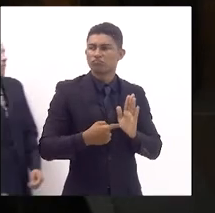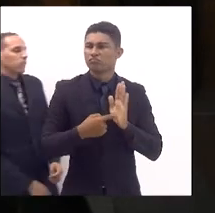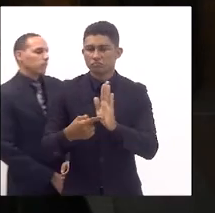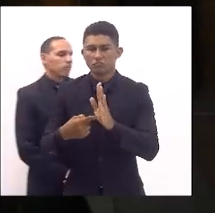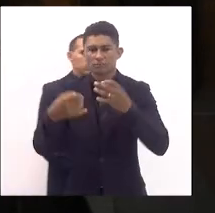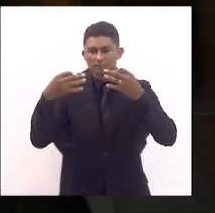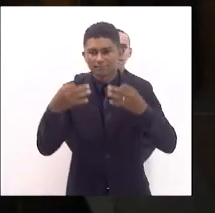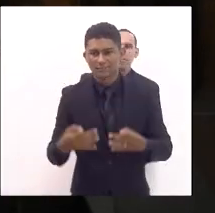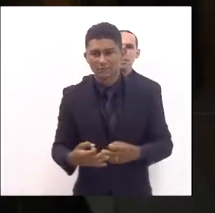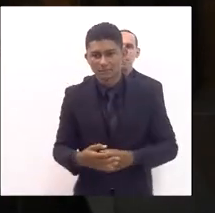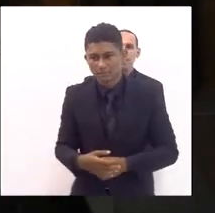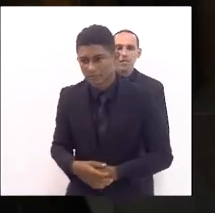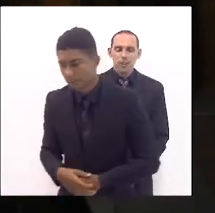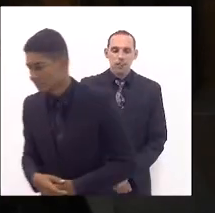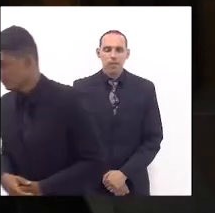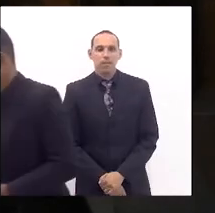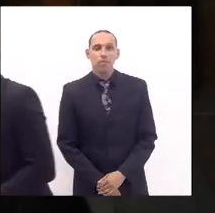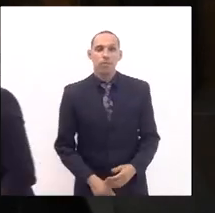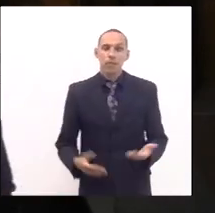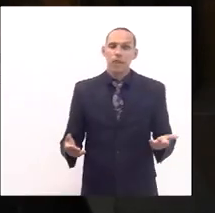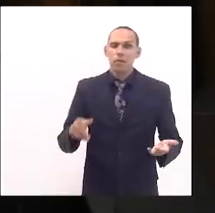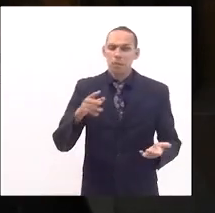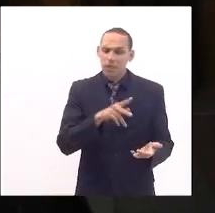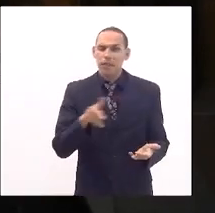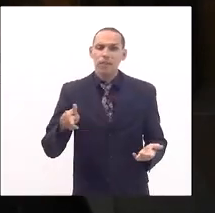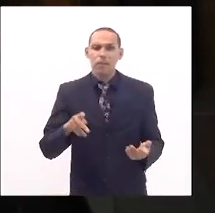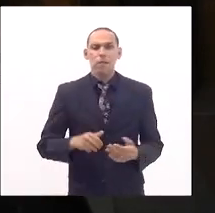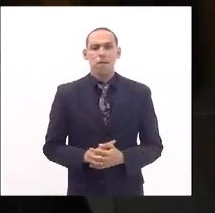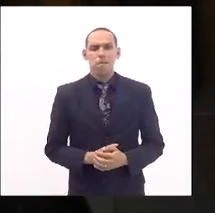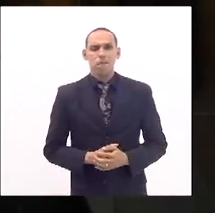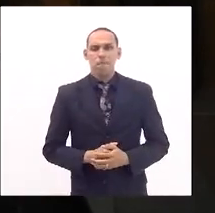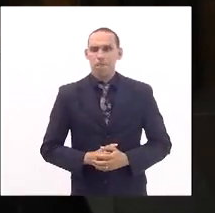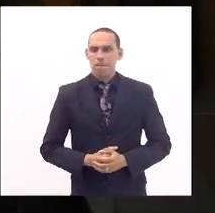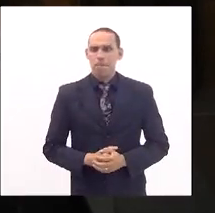de Araruama e presidente